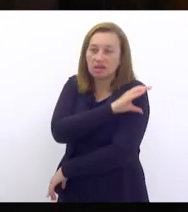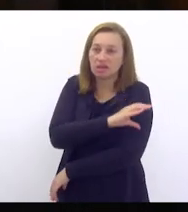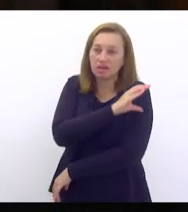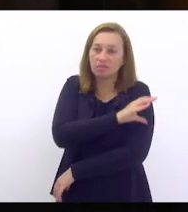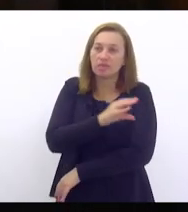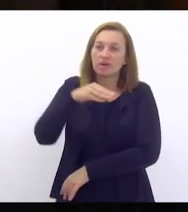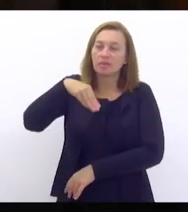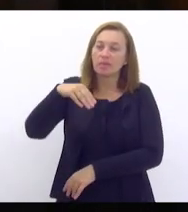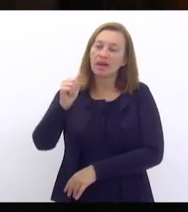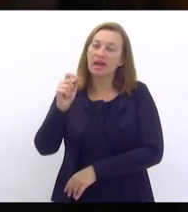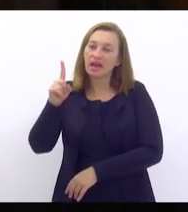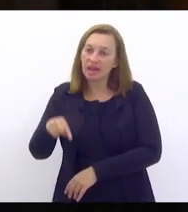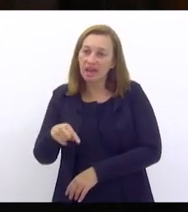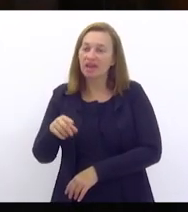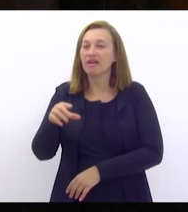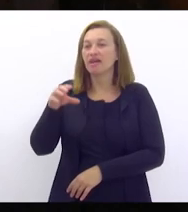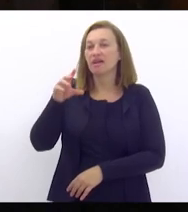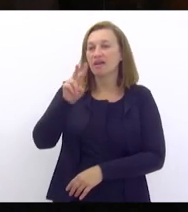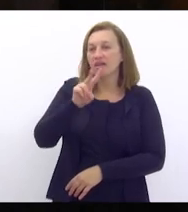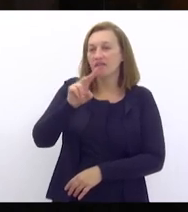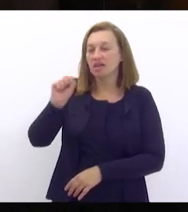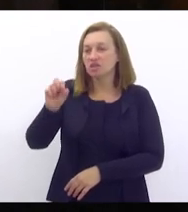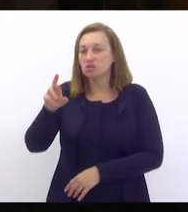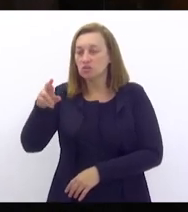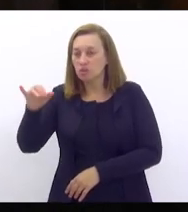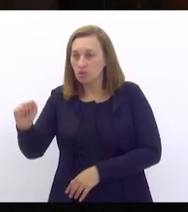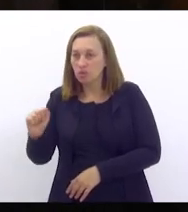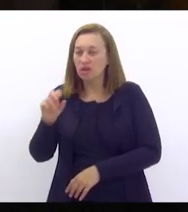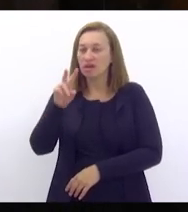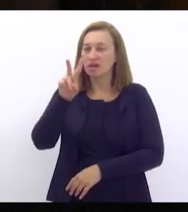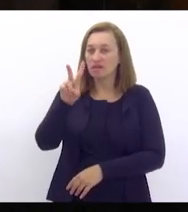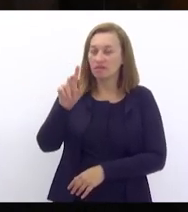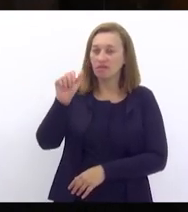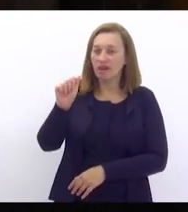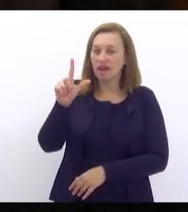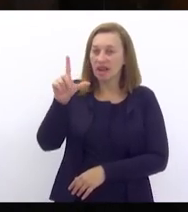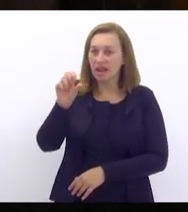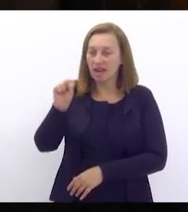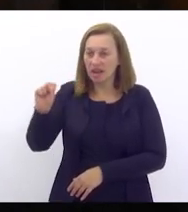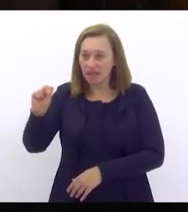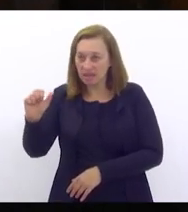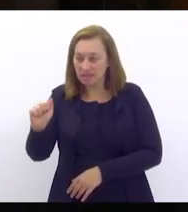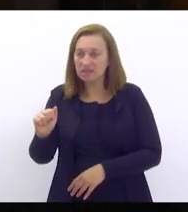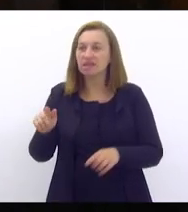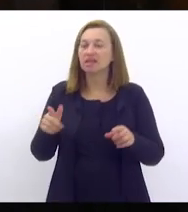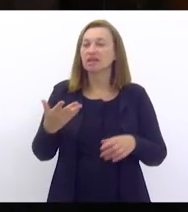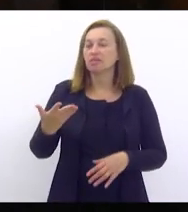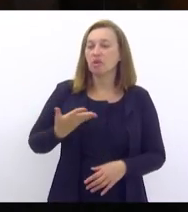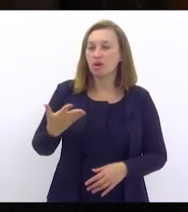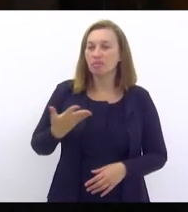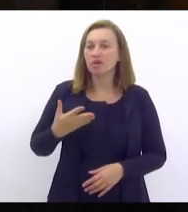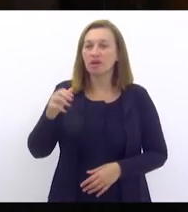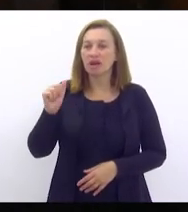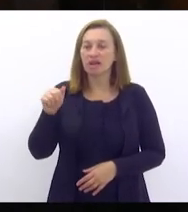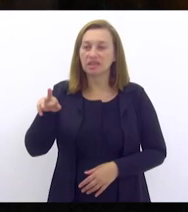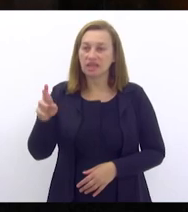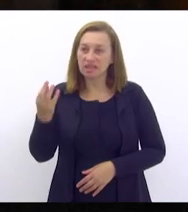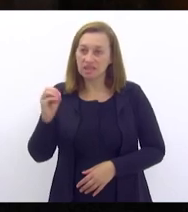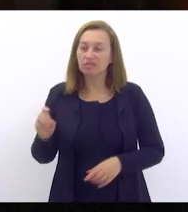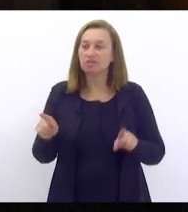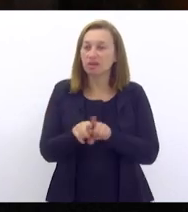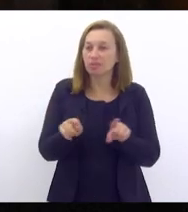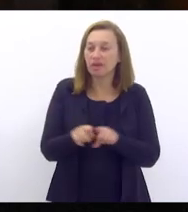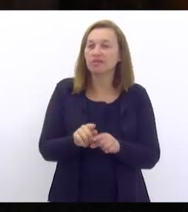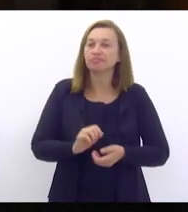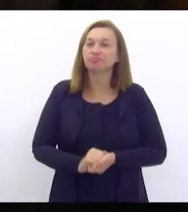Vassouras, Valença, e certamente meu camarada deputado Andrezinho também visita muitas batalhas no interior. Então, pensar